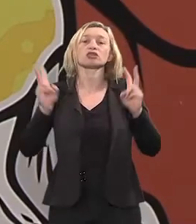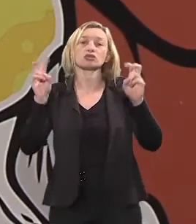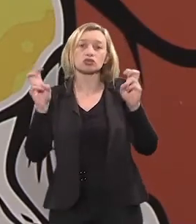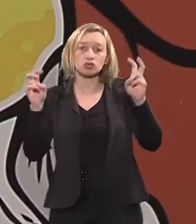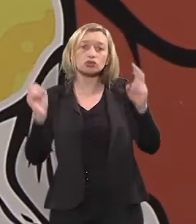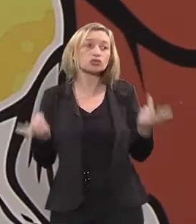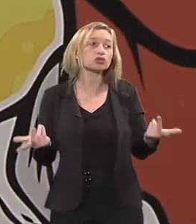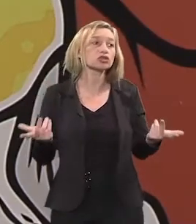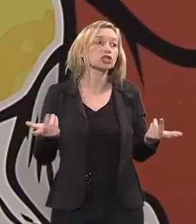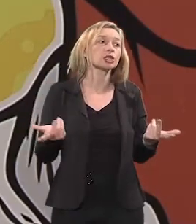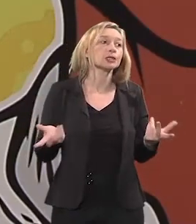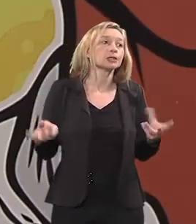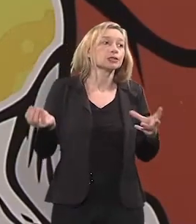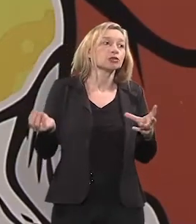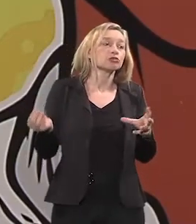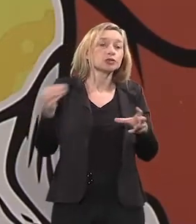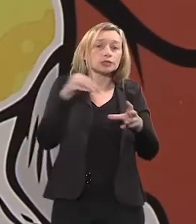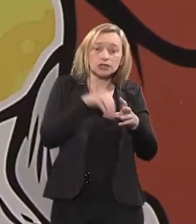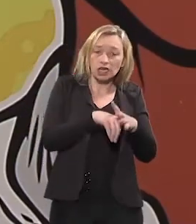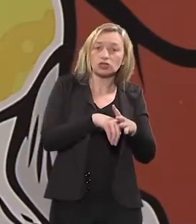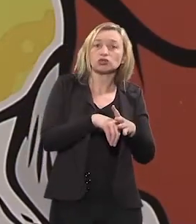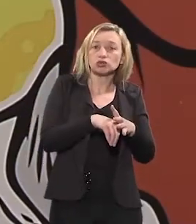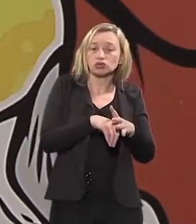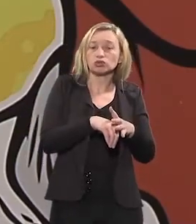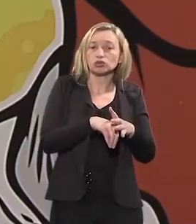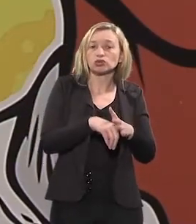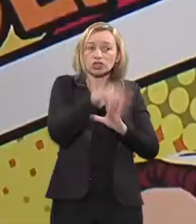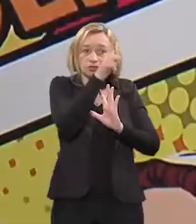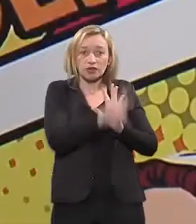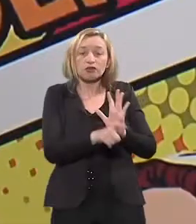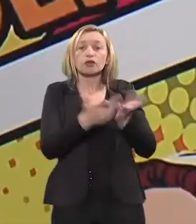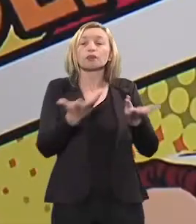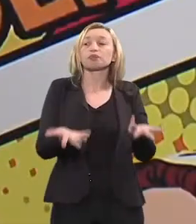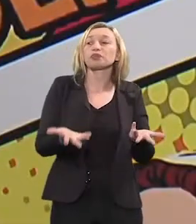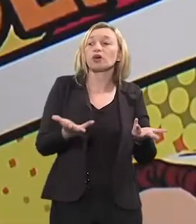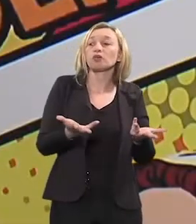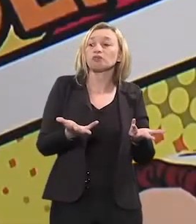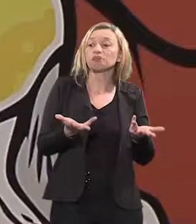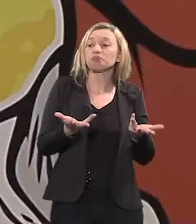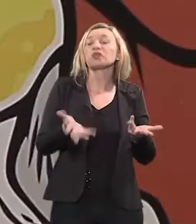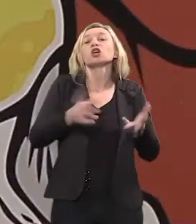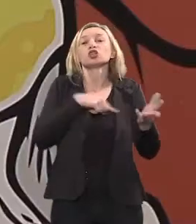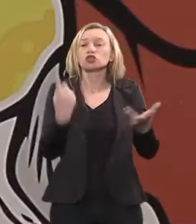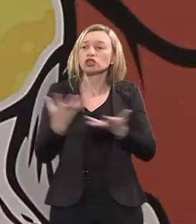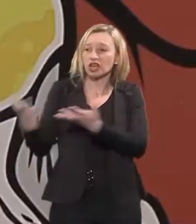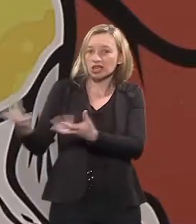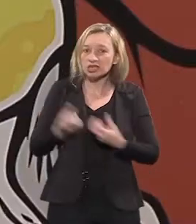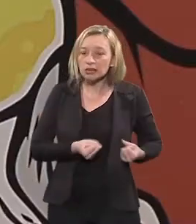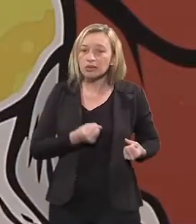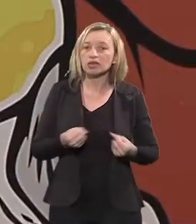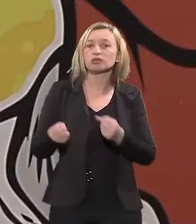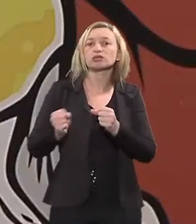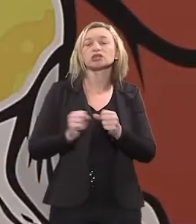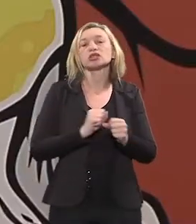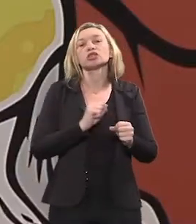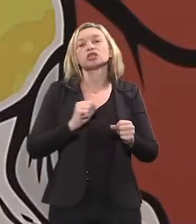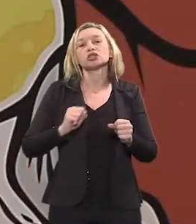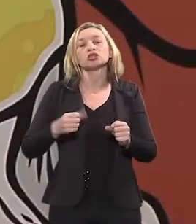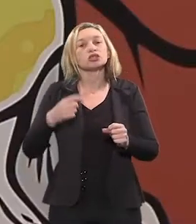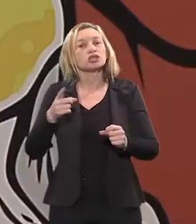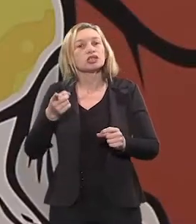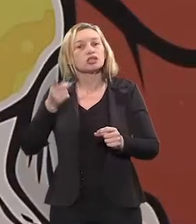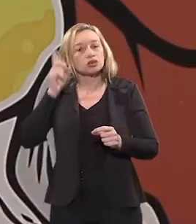nossos casos estão estão dentro desse perfil. E aí a gente recebe